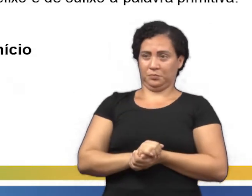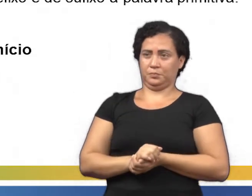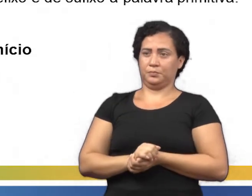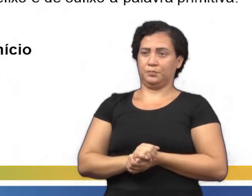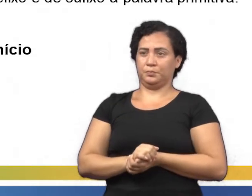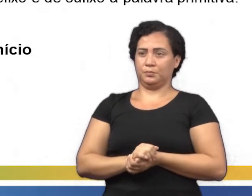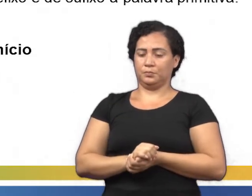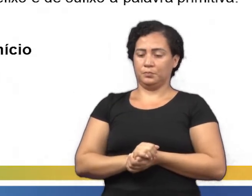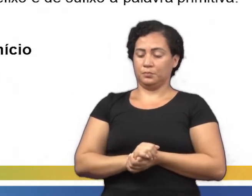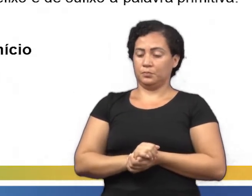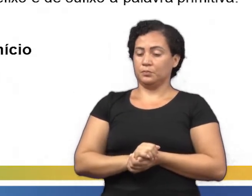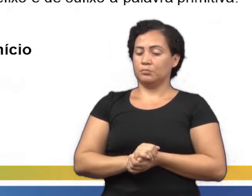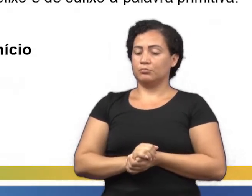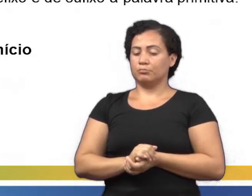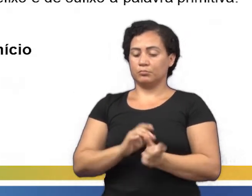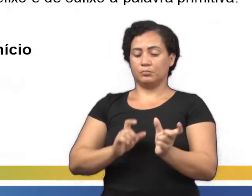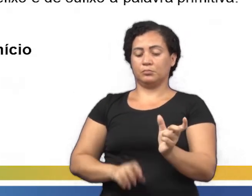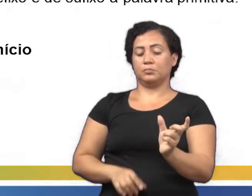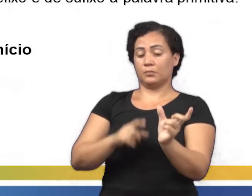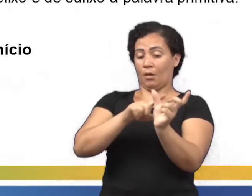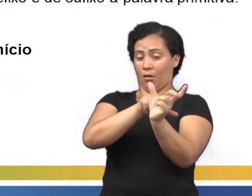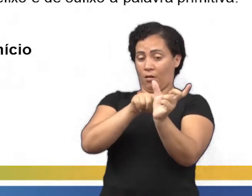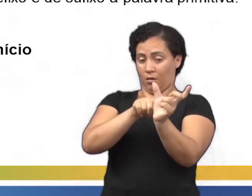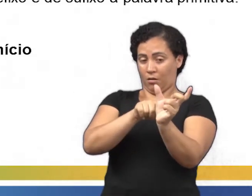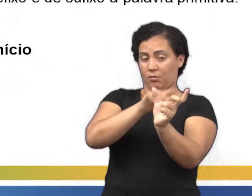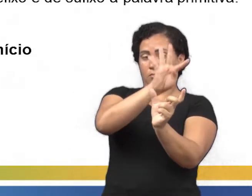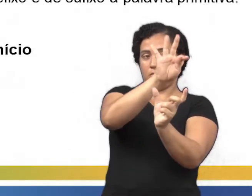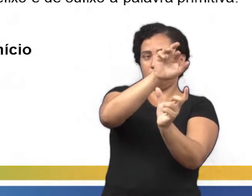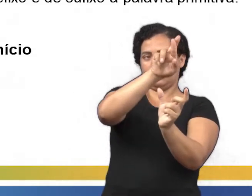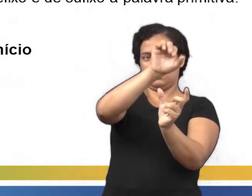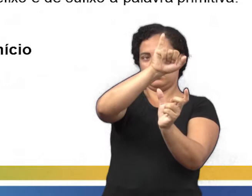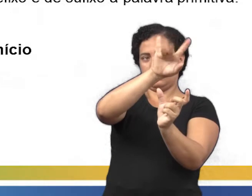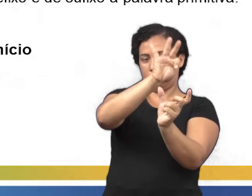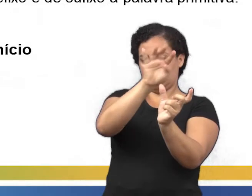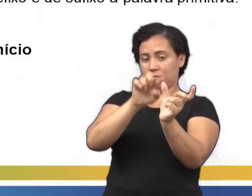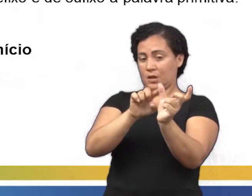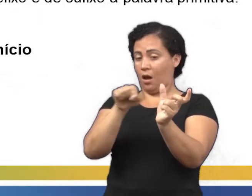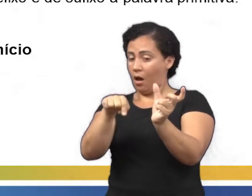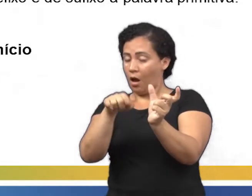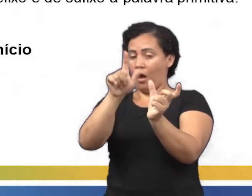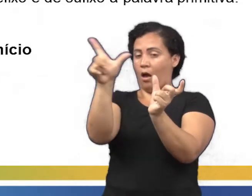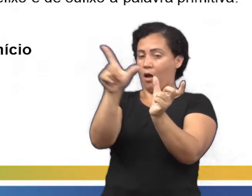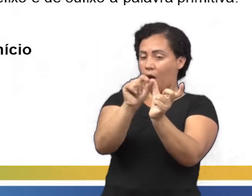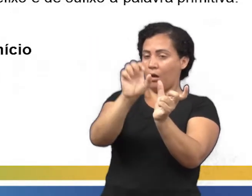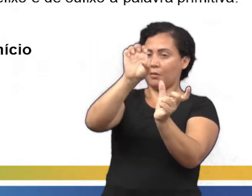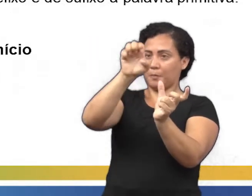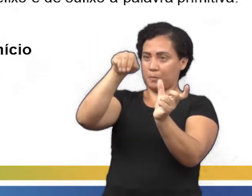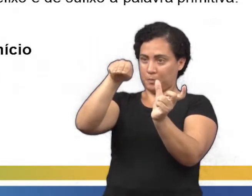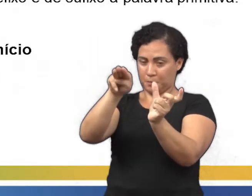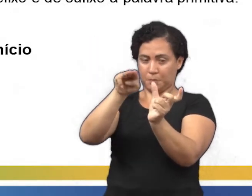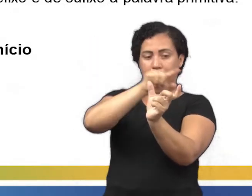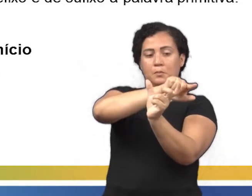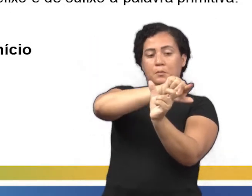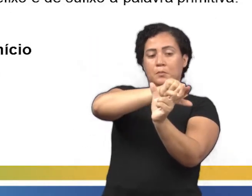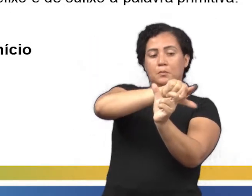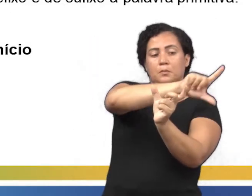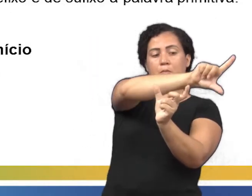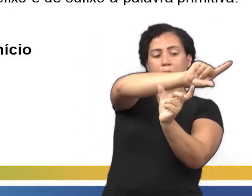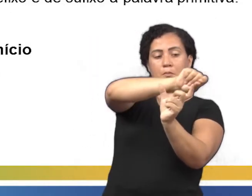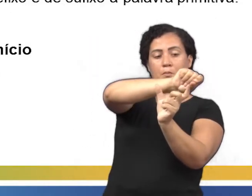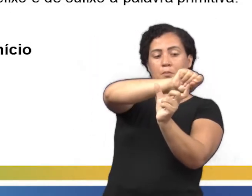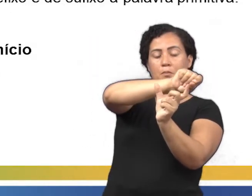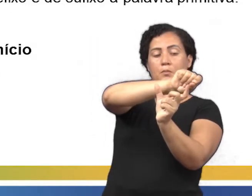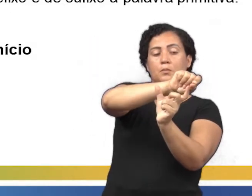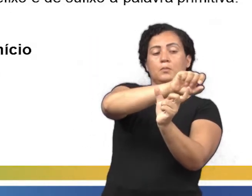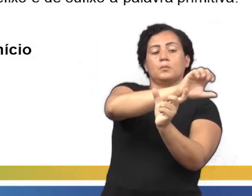parasintética. Entristecer. Eu tenho o prefixo em, mais a palavra triste, mais o